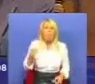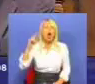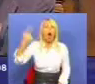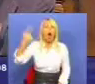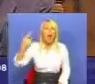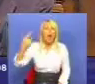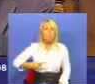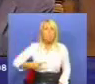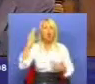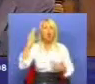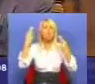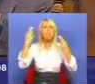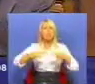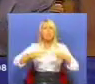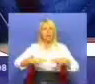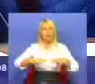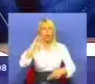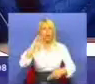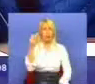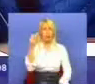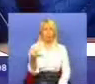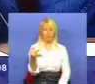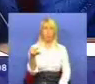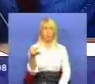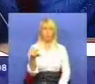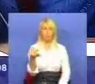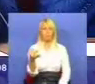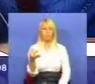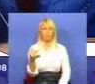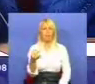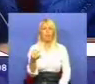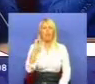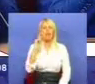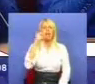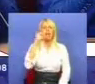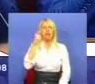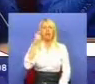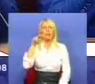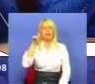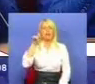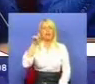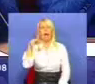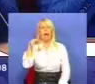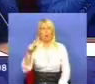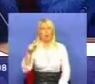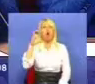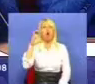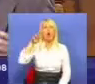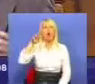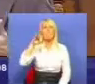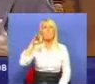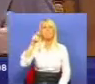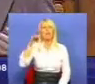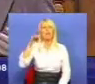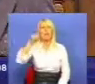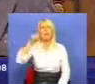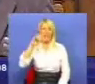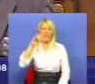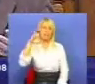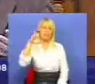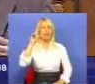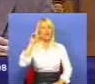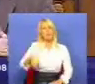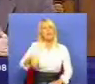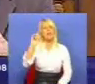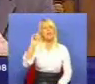portagens nos IPs, nos itinerários complementares e nas IPs. Como é que é possível, Sr.